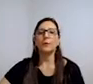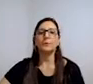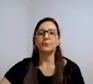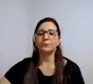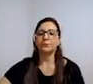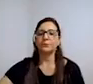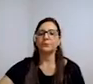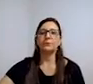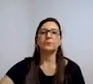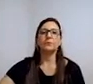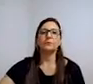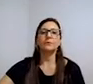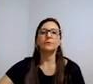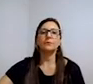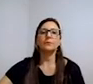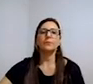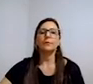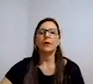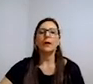corporal.